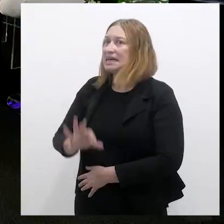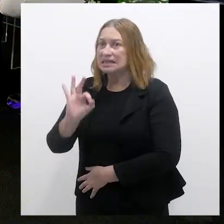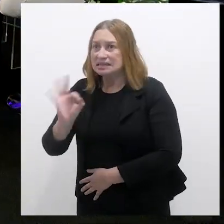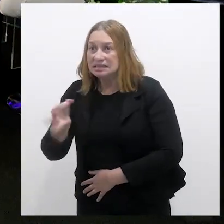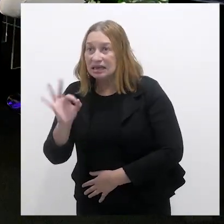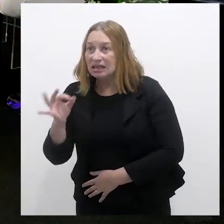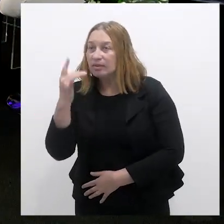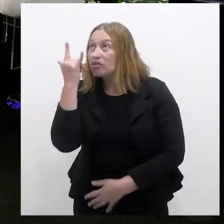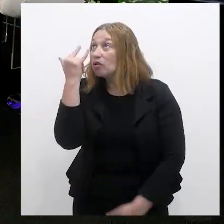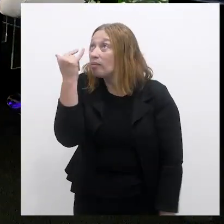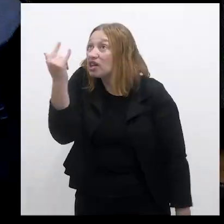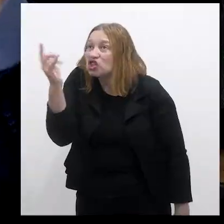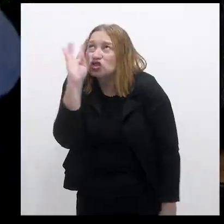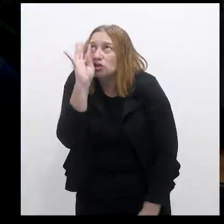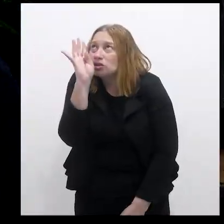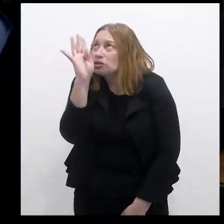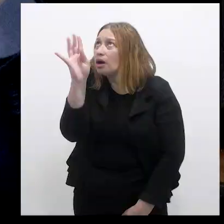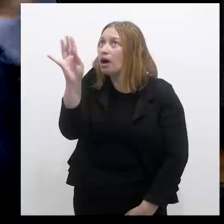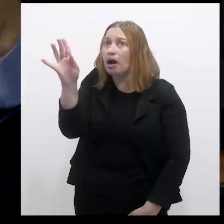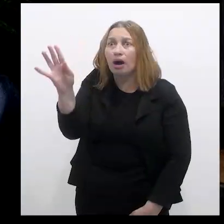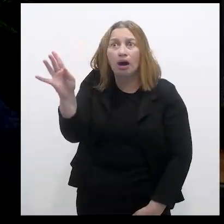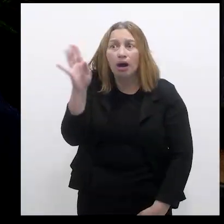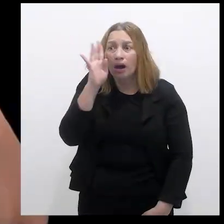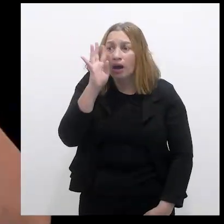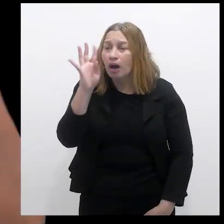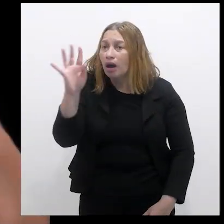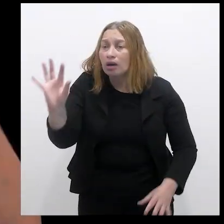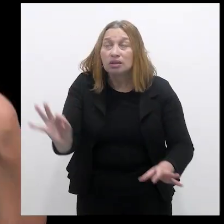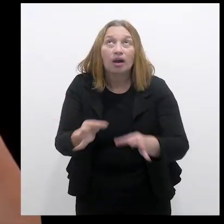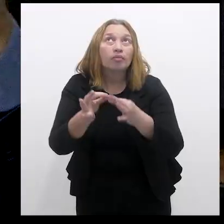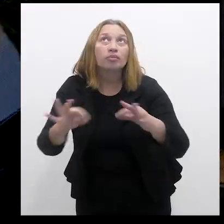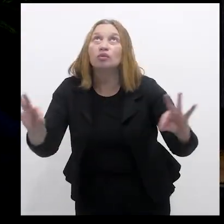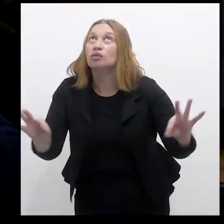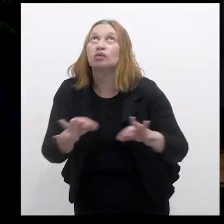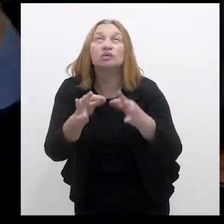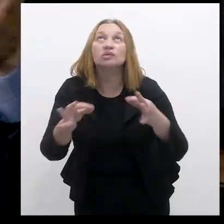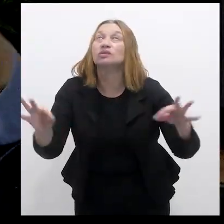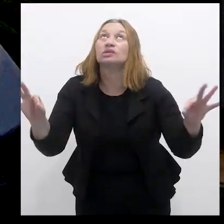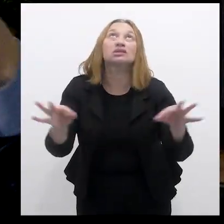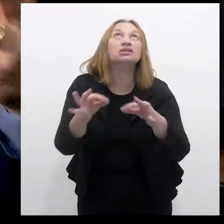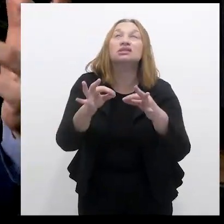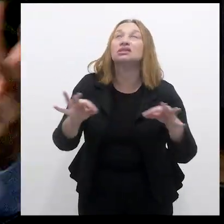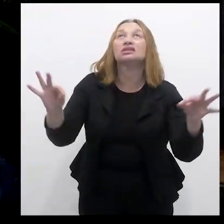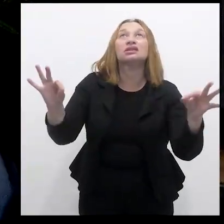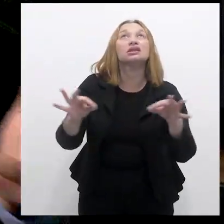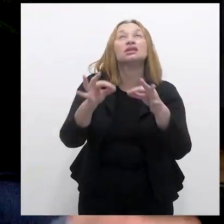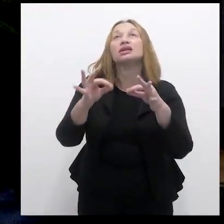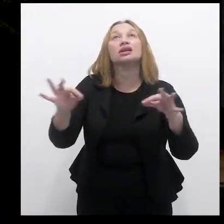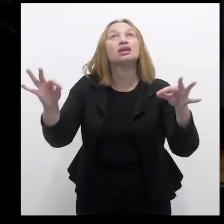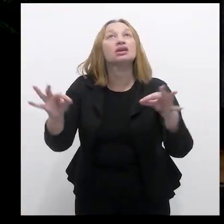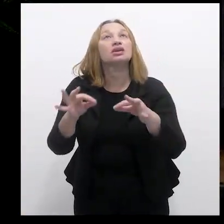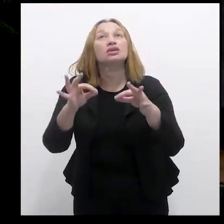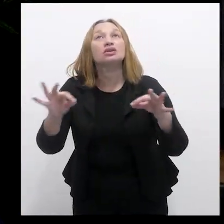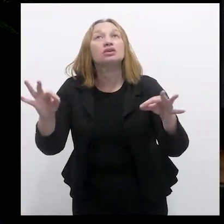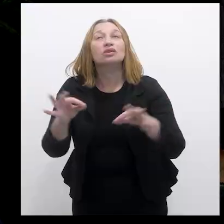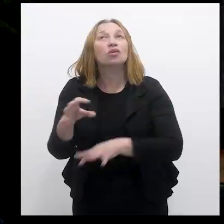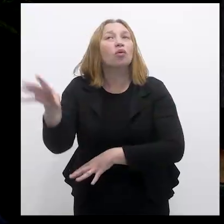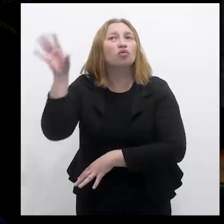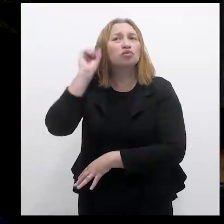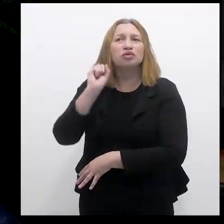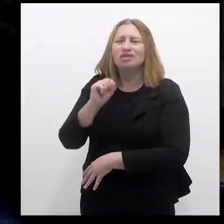noite. Ele provavelmente ficou maquinando até excitada, 11 horas da né? noite, meia-noite, ficou maquinando sobre aquele